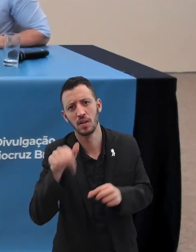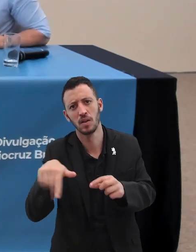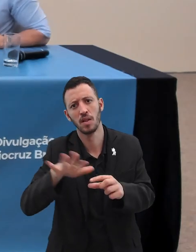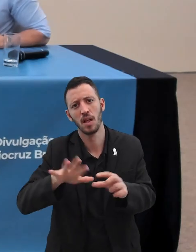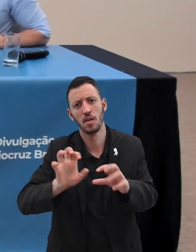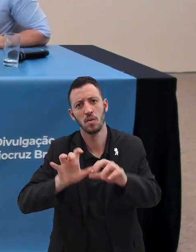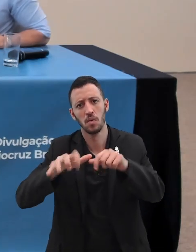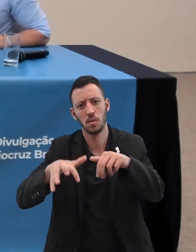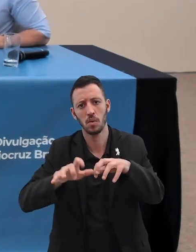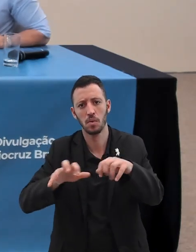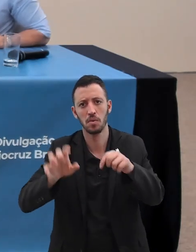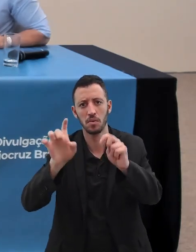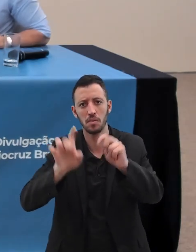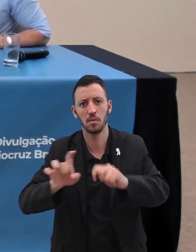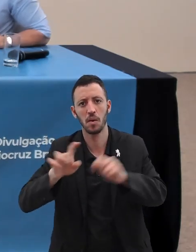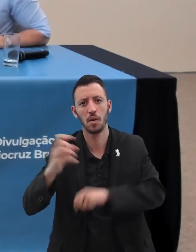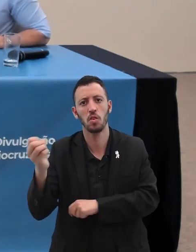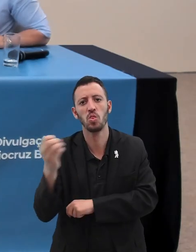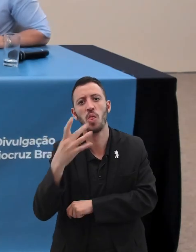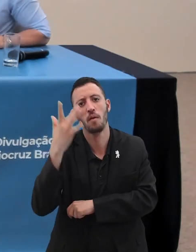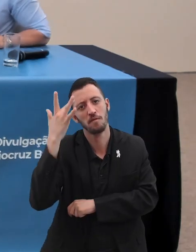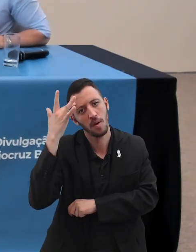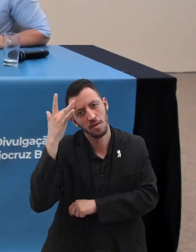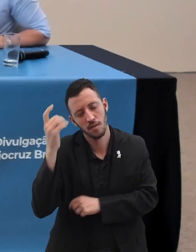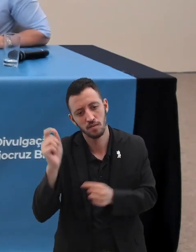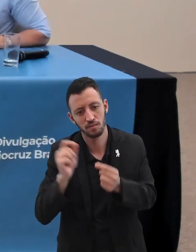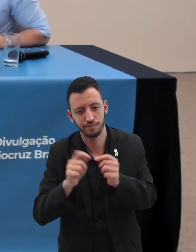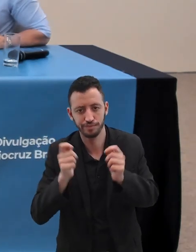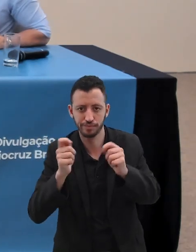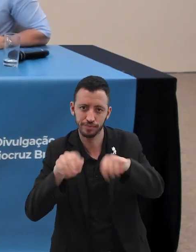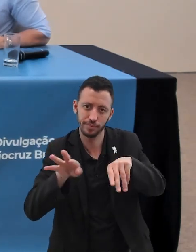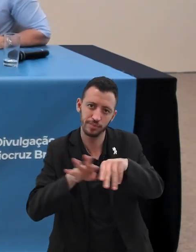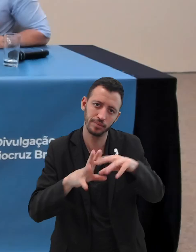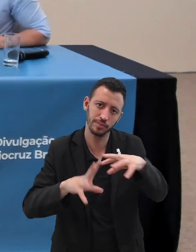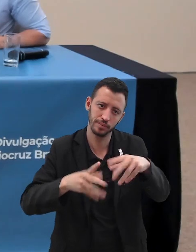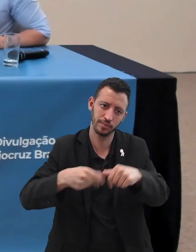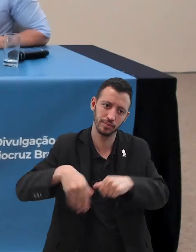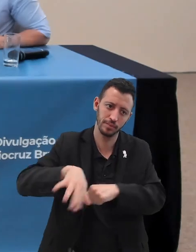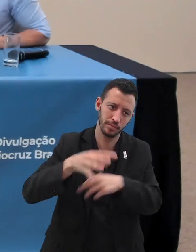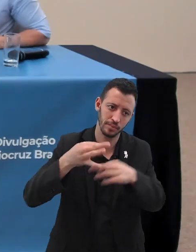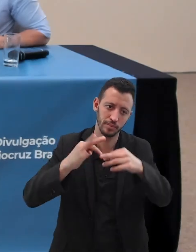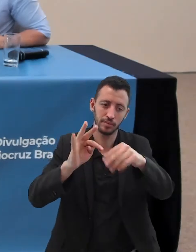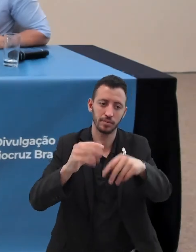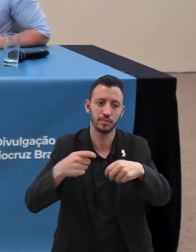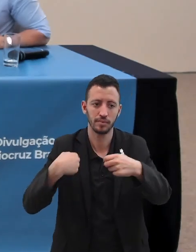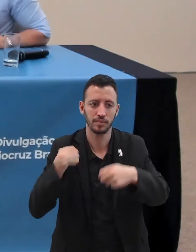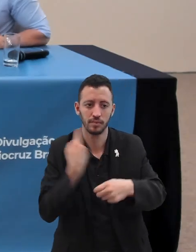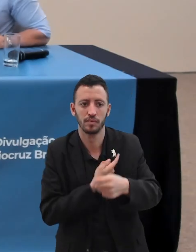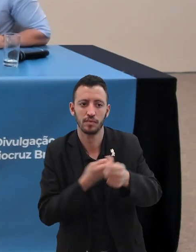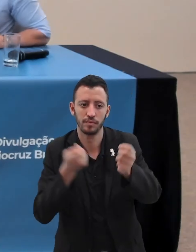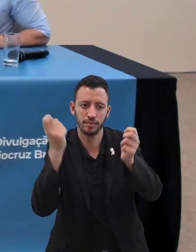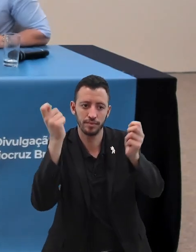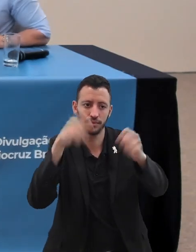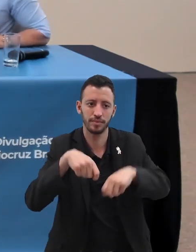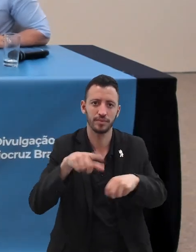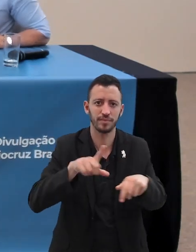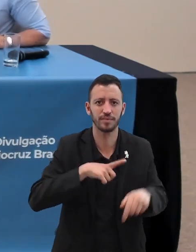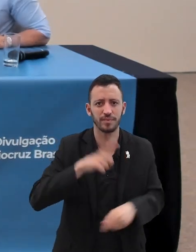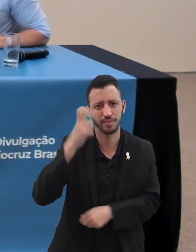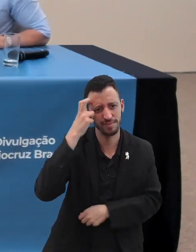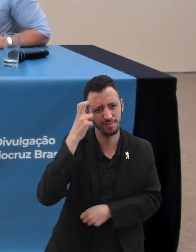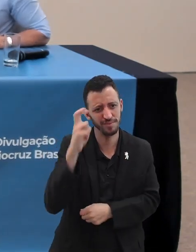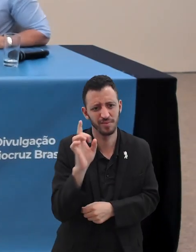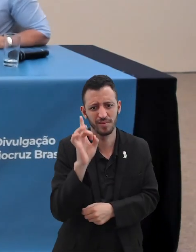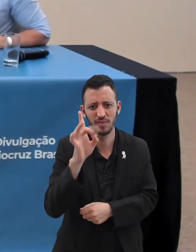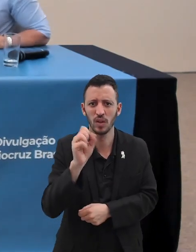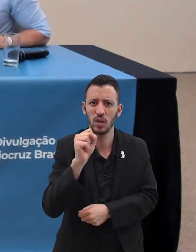de computadores modernos, nós não tínhamos capacidade para fazer aquilo do ponto de vista tecnológico, mas nós tínhamos a capacidade intelectual para